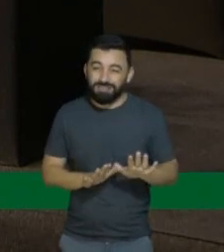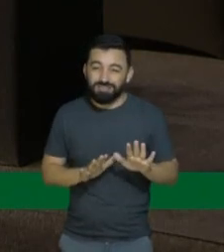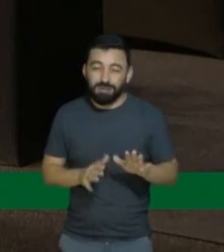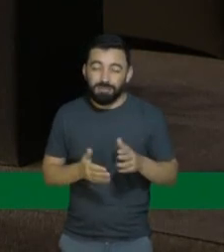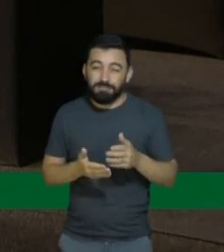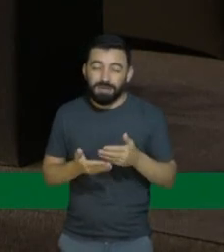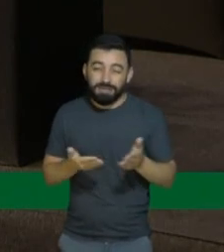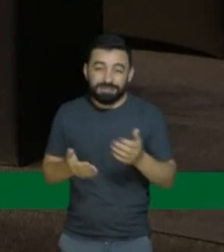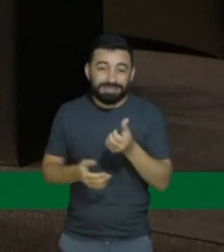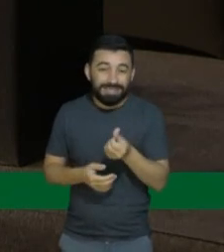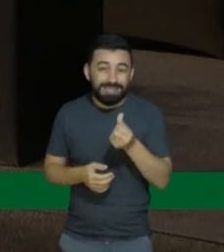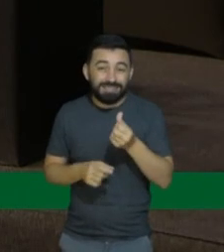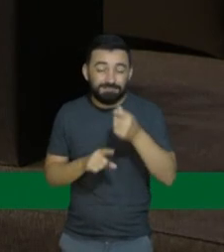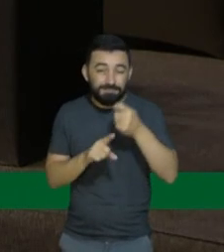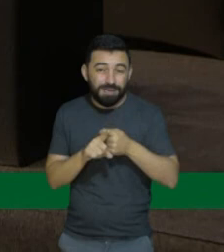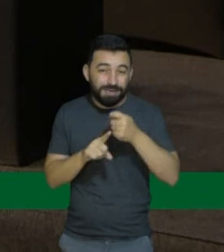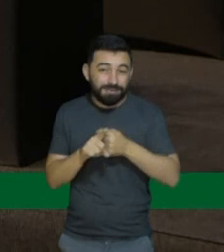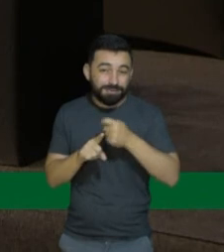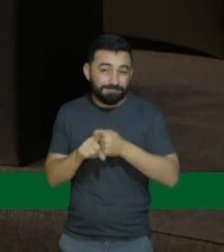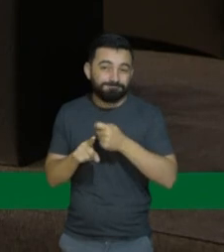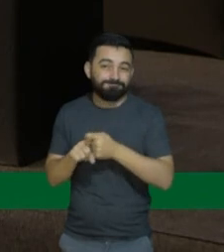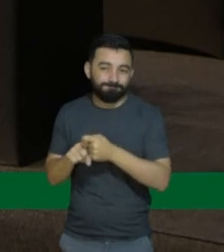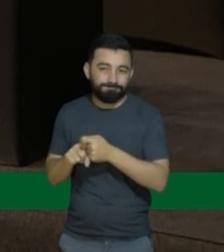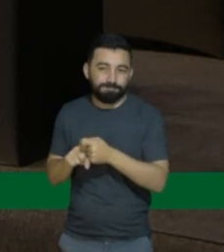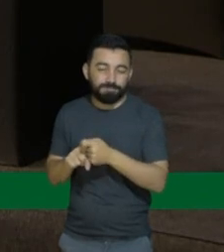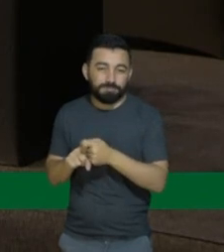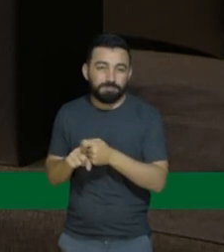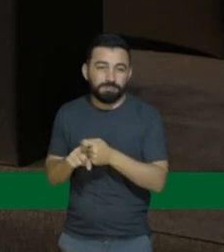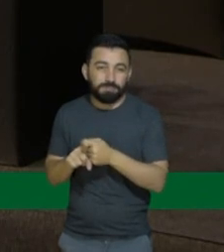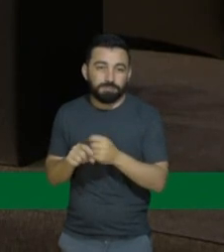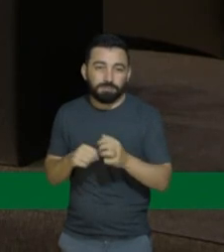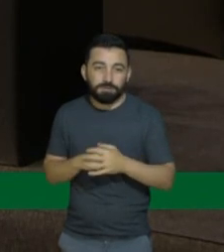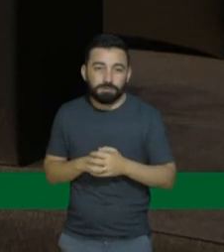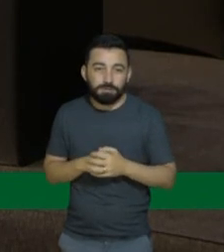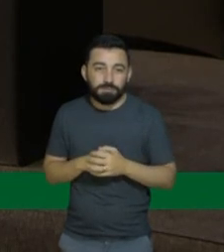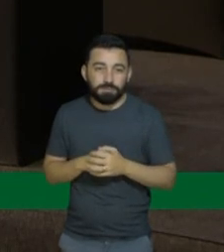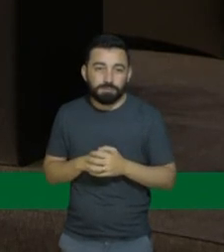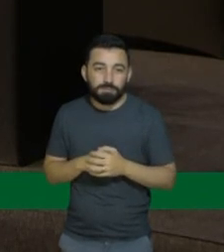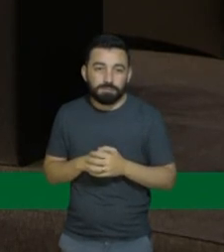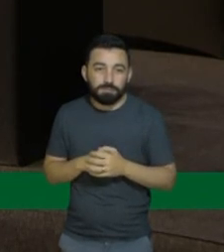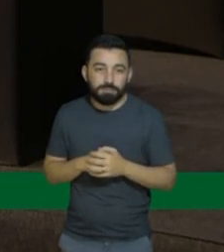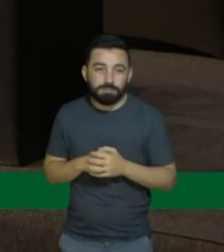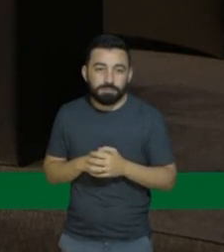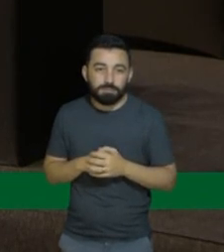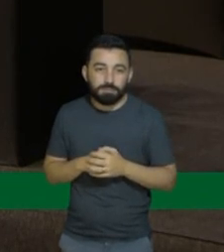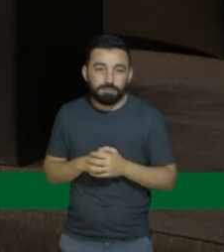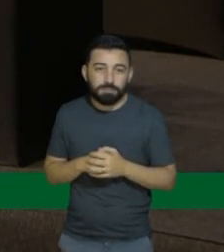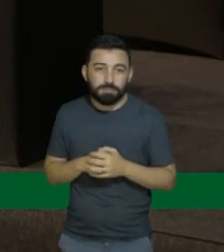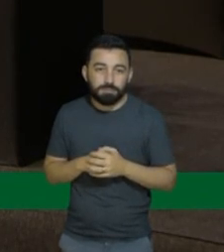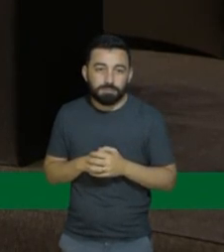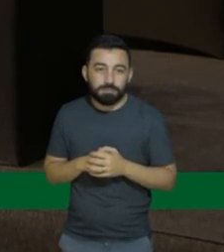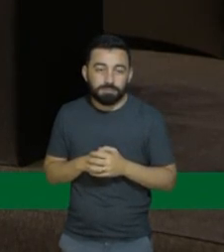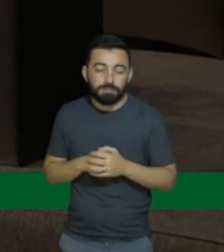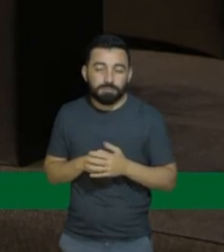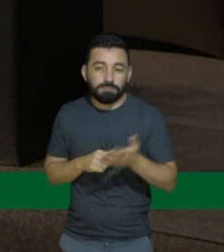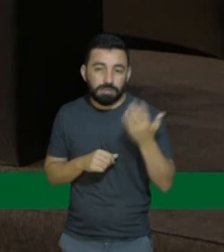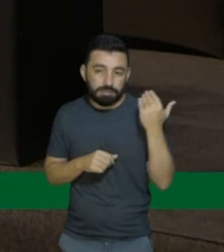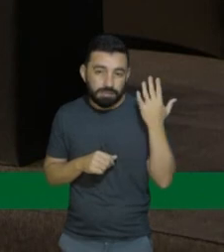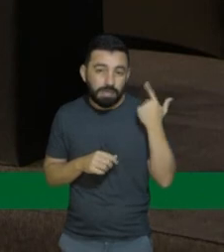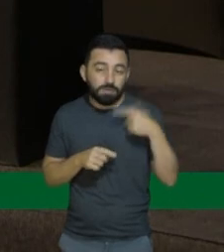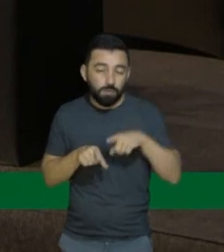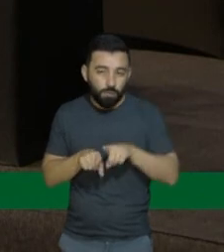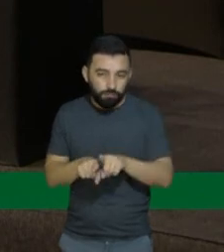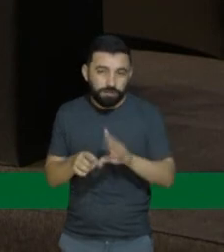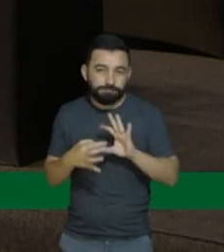meses da da no caso da da do antigo convênio né